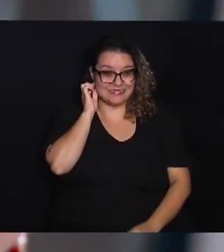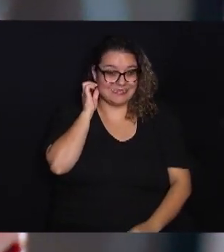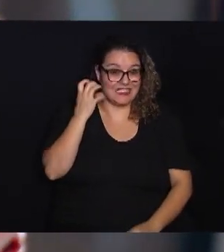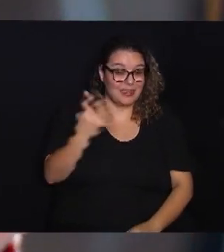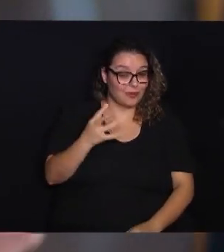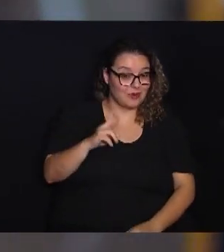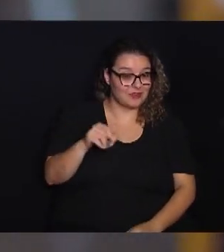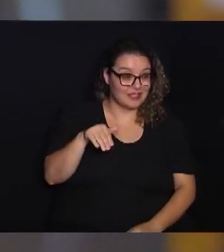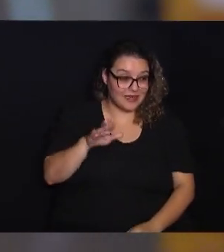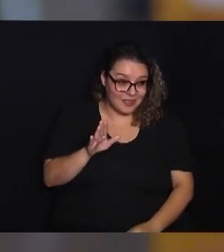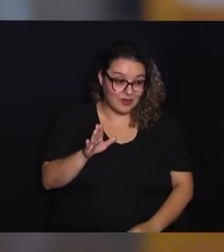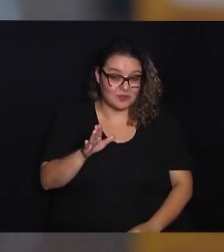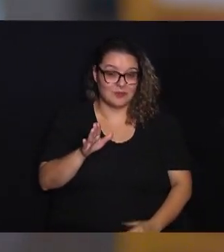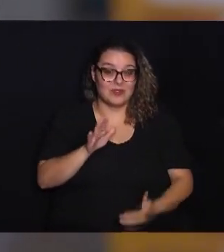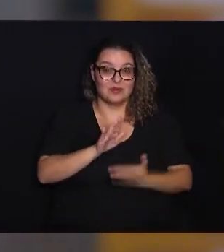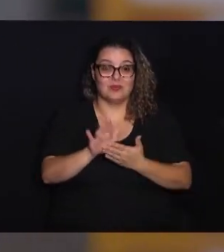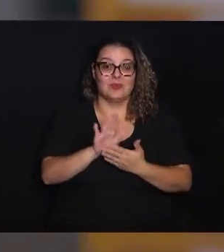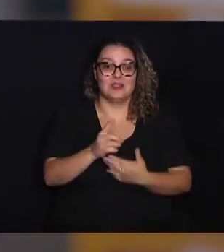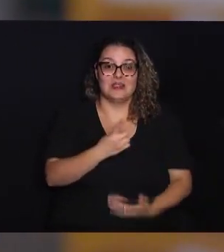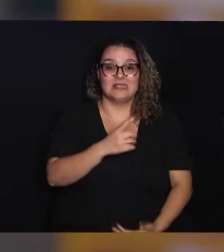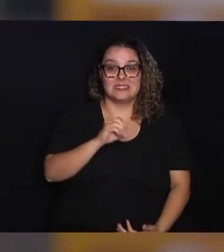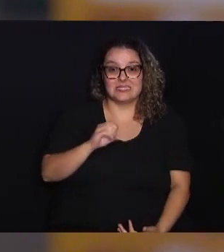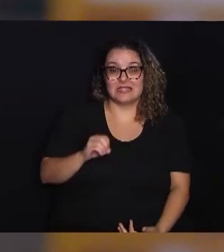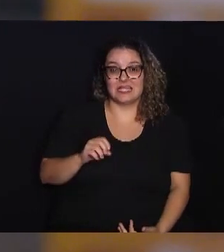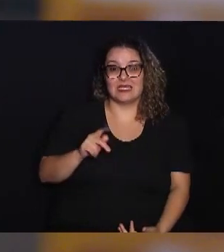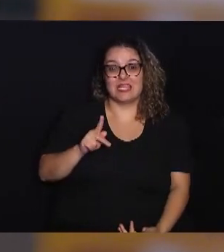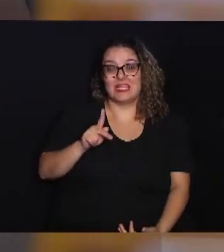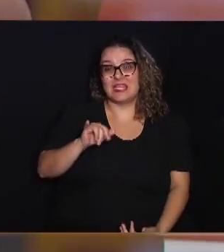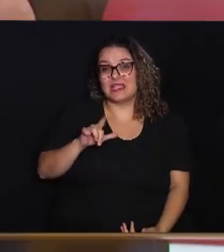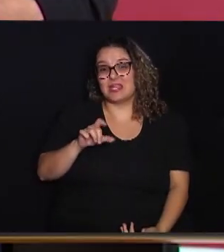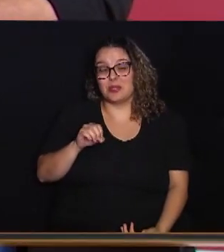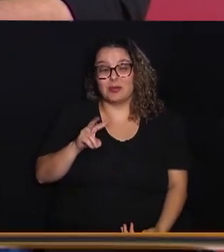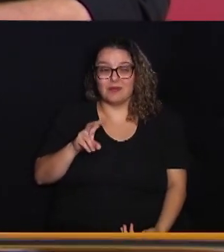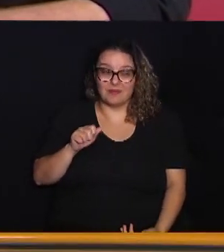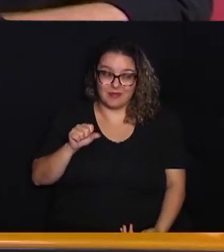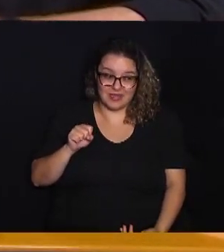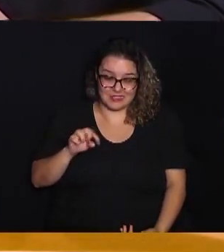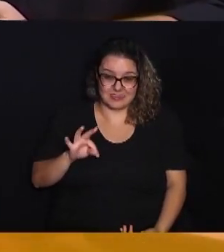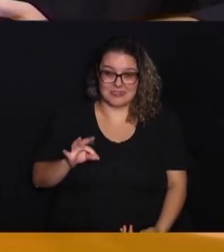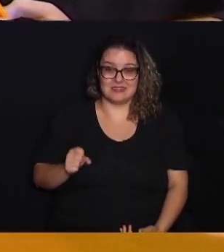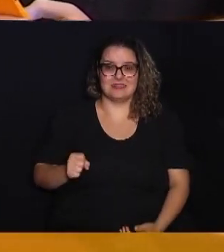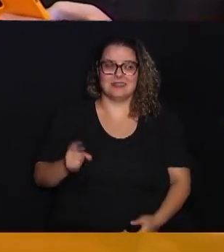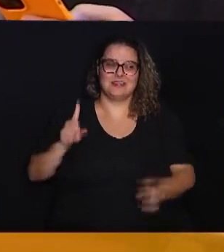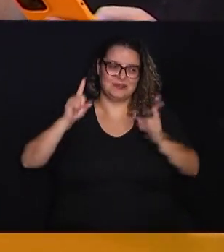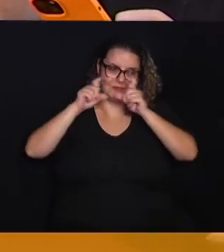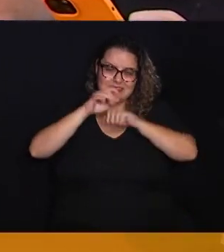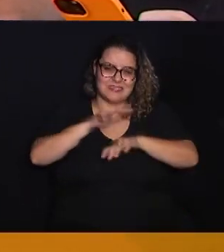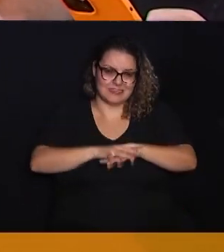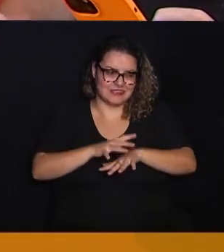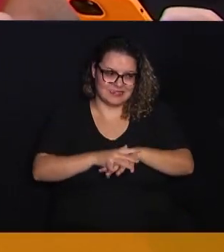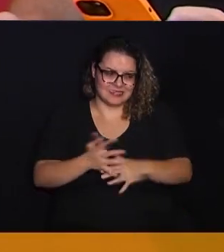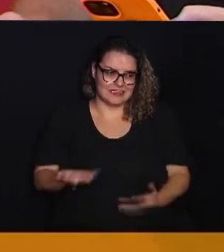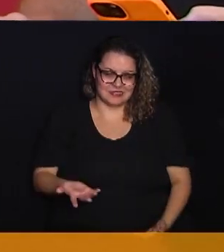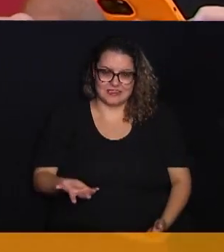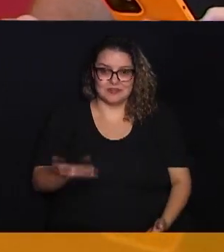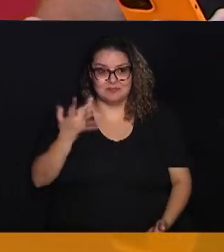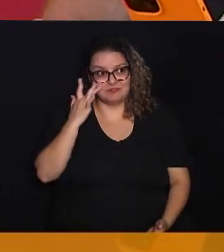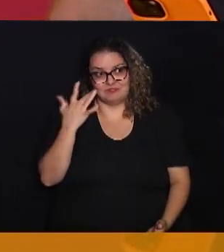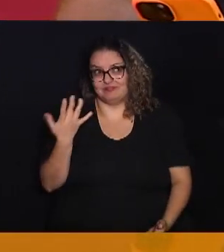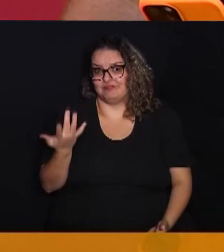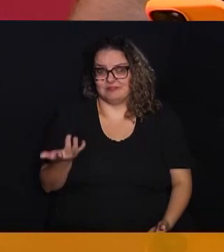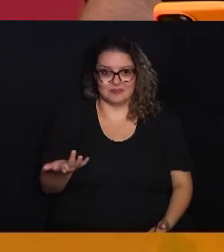R$ 4,00 a mais para um consumo de 100 kW. No fundo, é muito difícil das pessoas fazerem essa conta e ela não